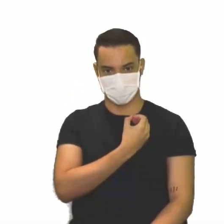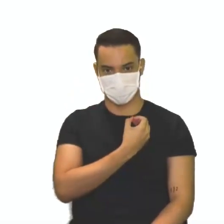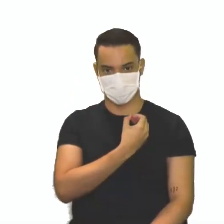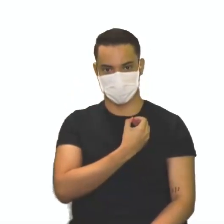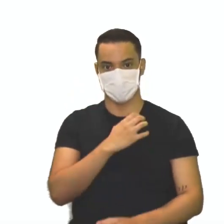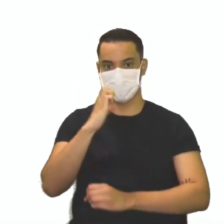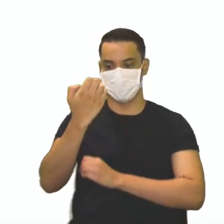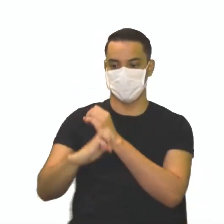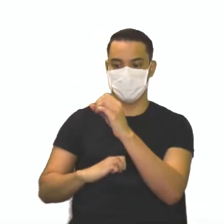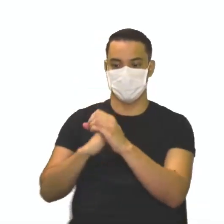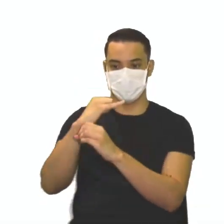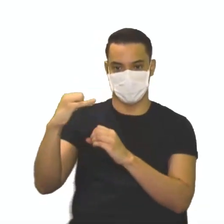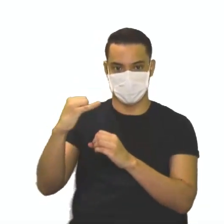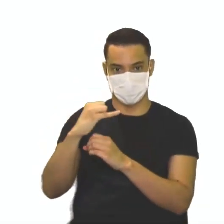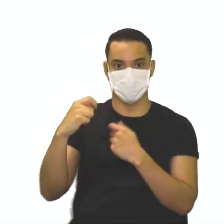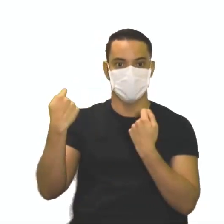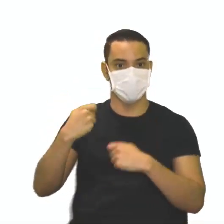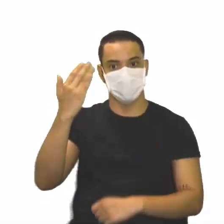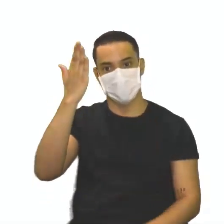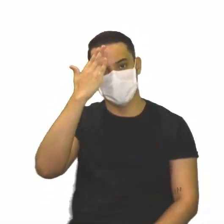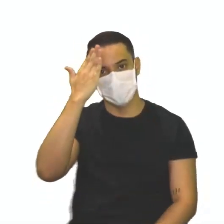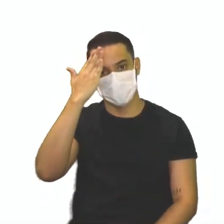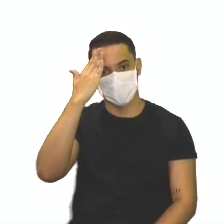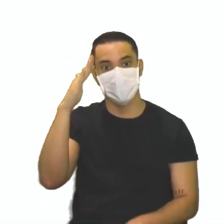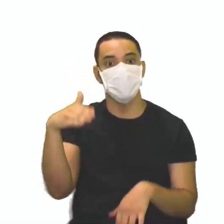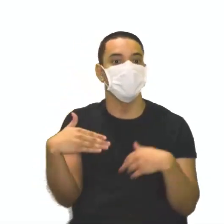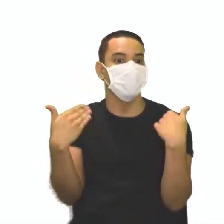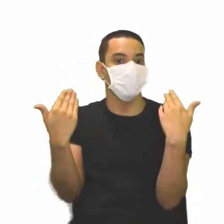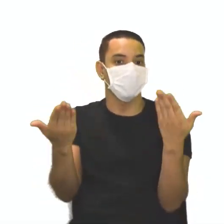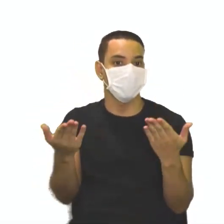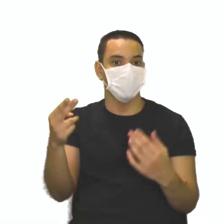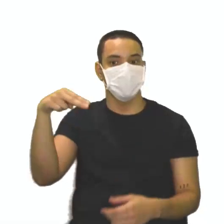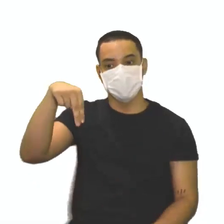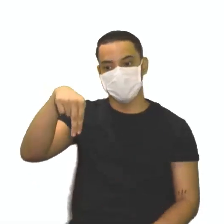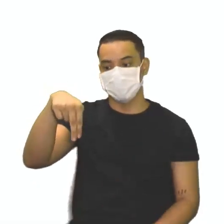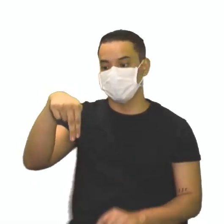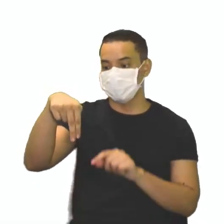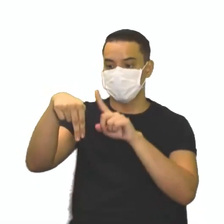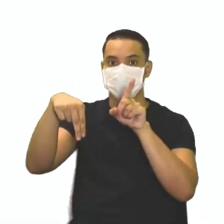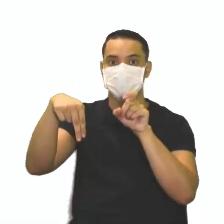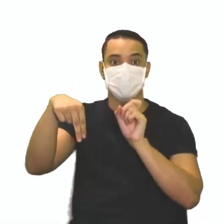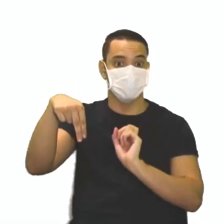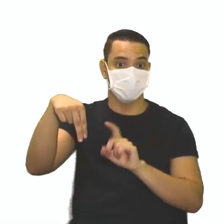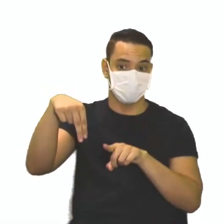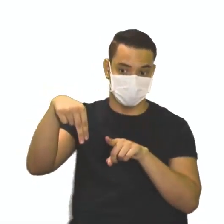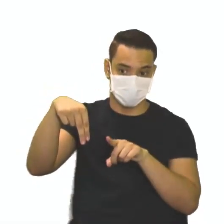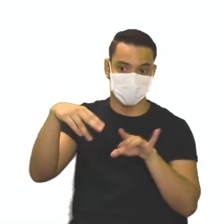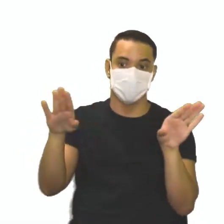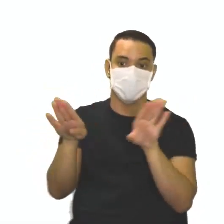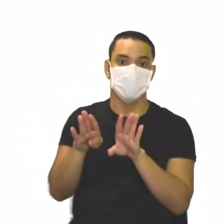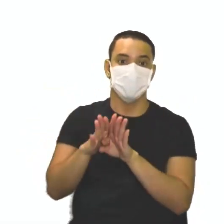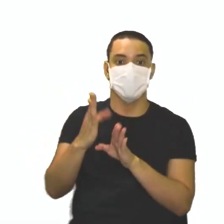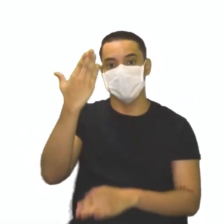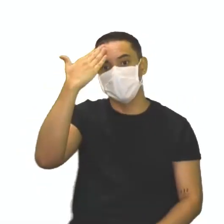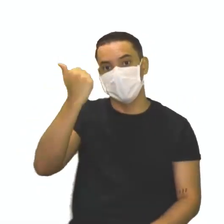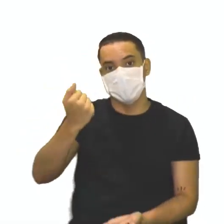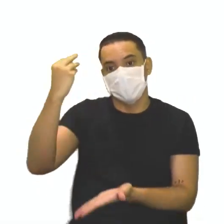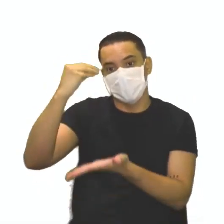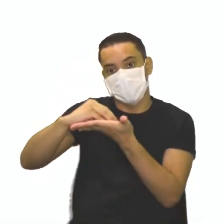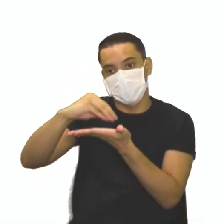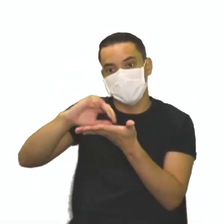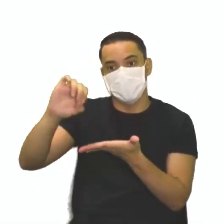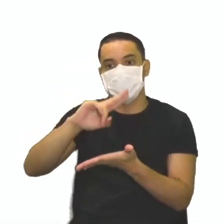quer saber quem? O N. Ele quer saber o valor de N. Ele quer saber se está em falta ou